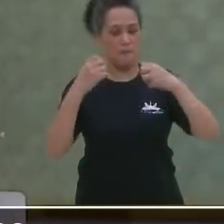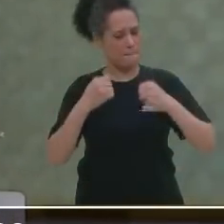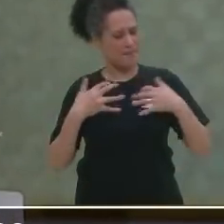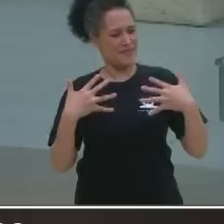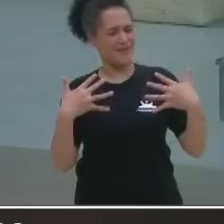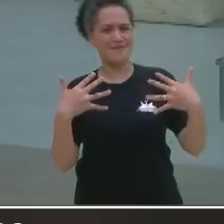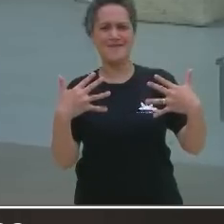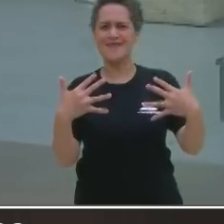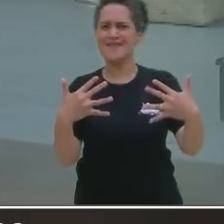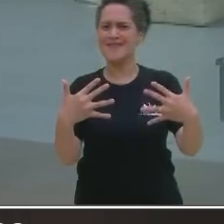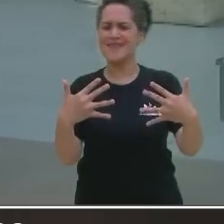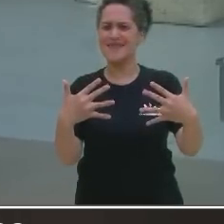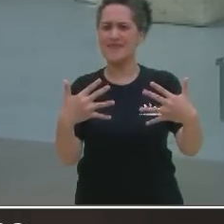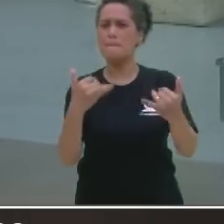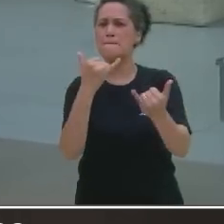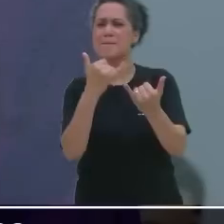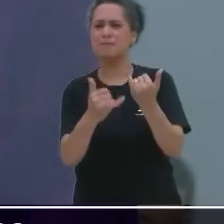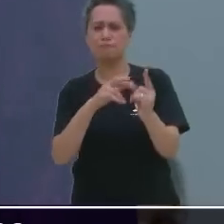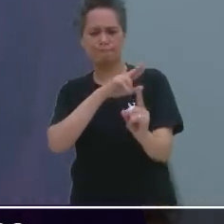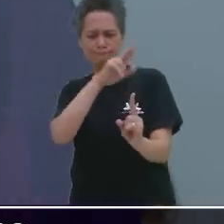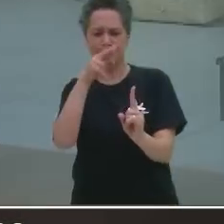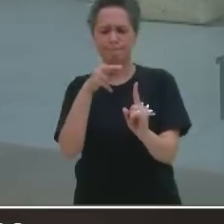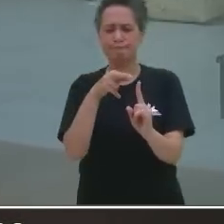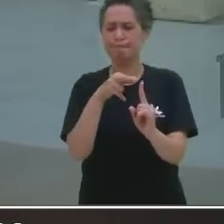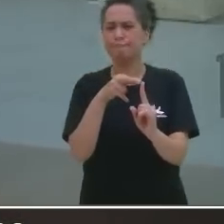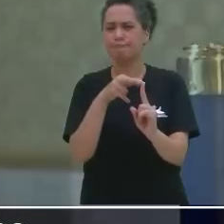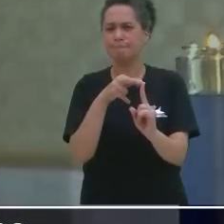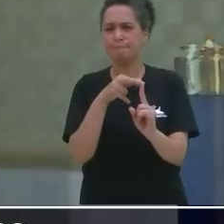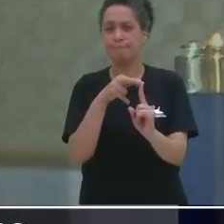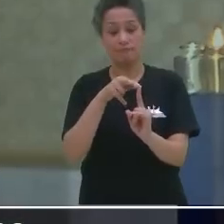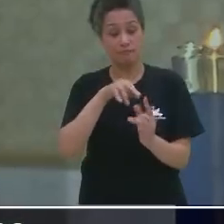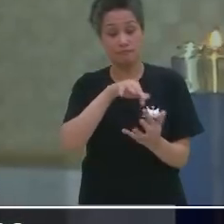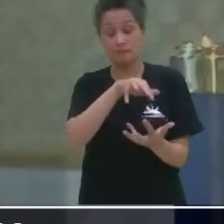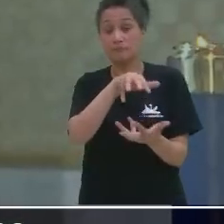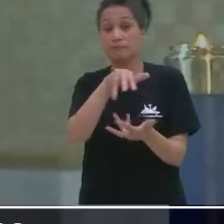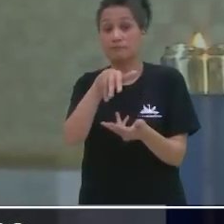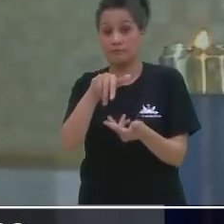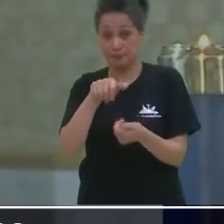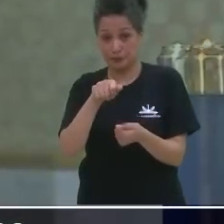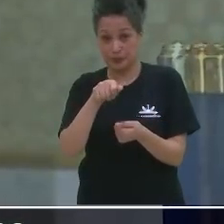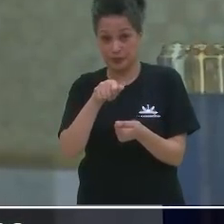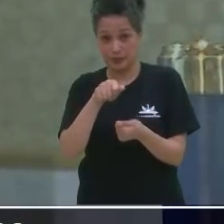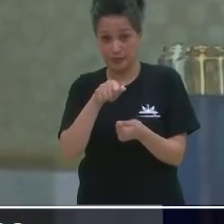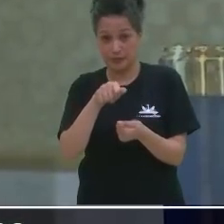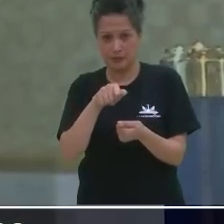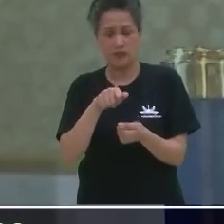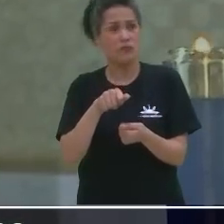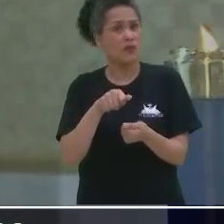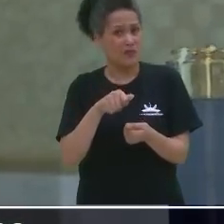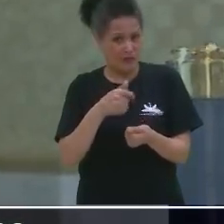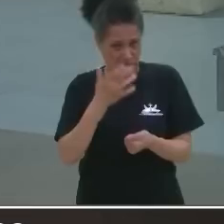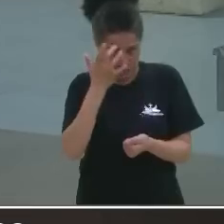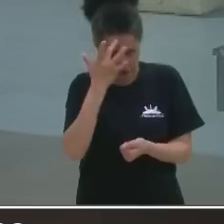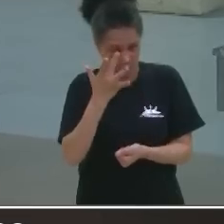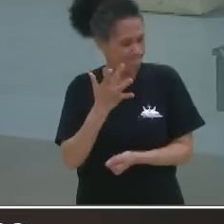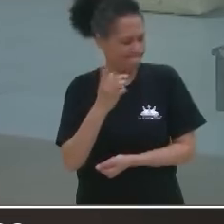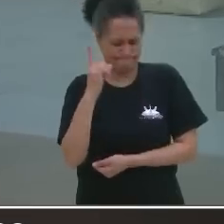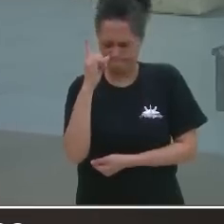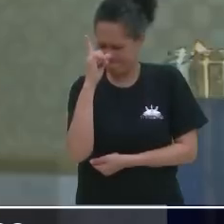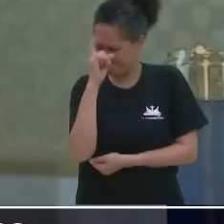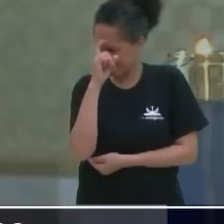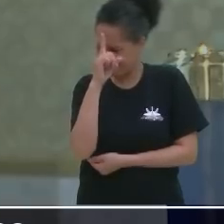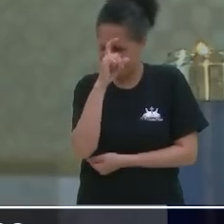Está difícil. Saiu há pouco um documentário, um estudo